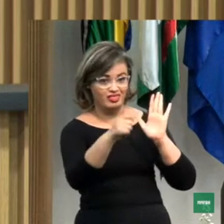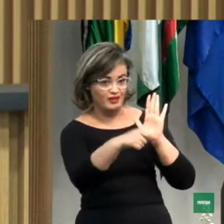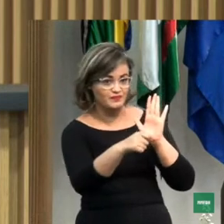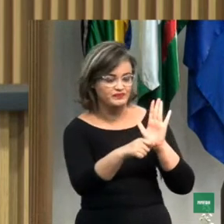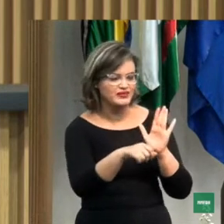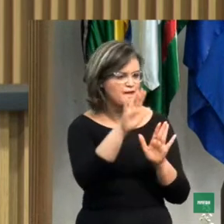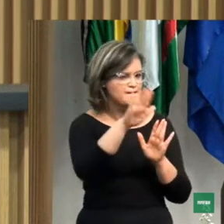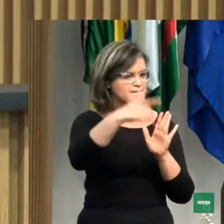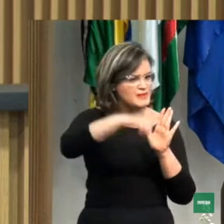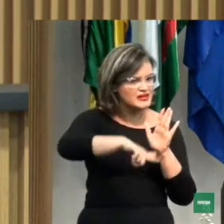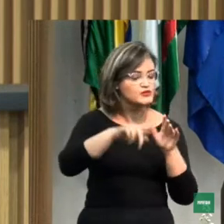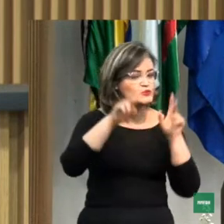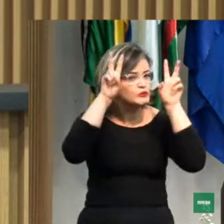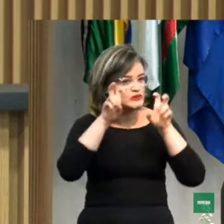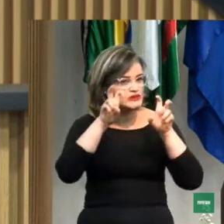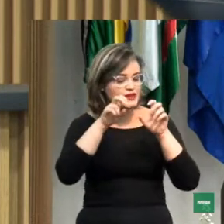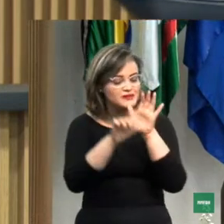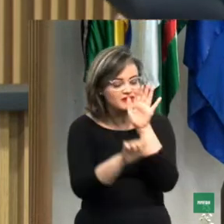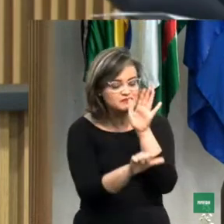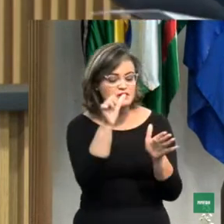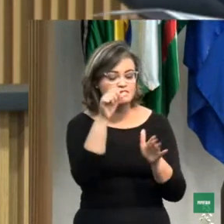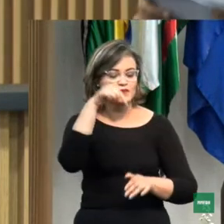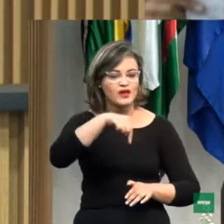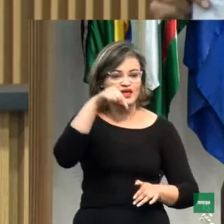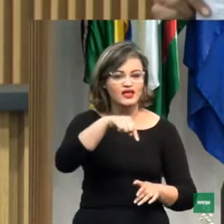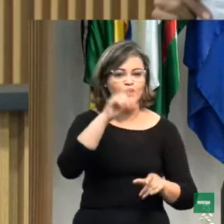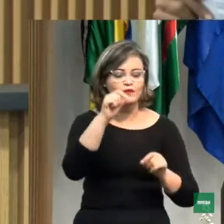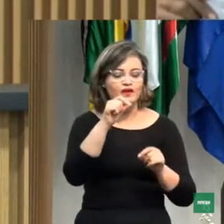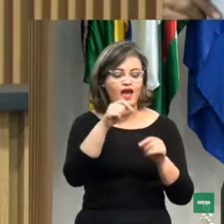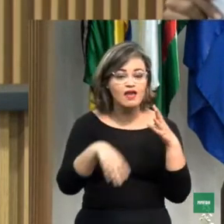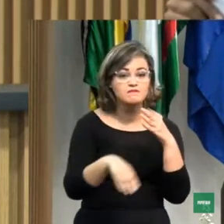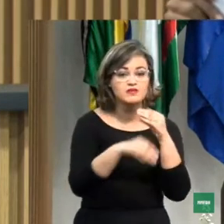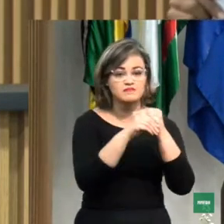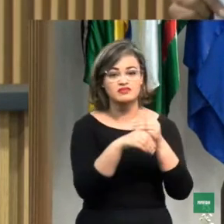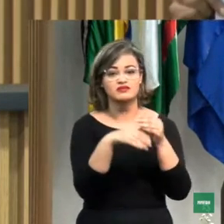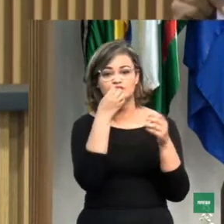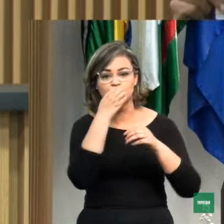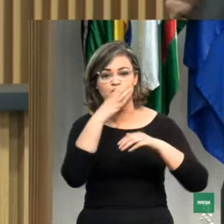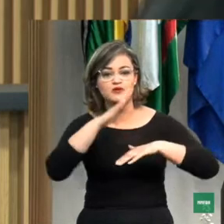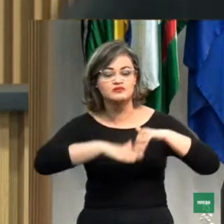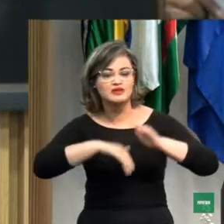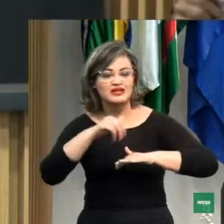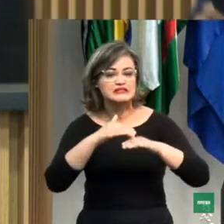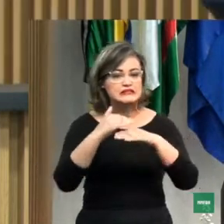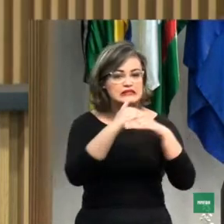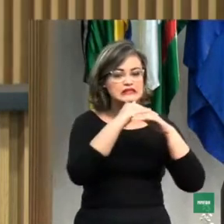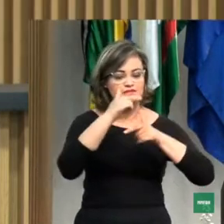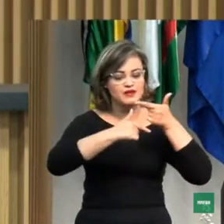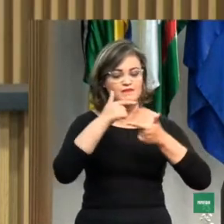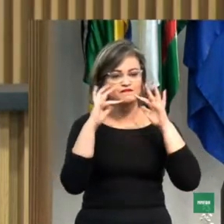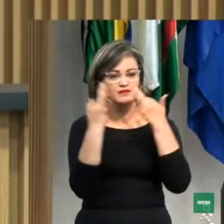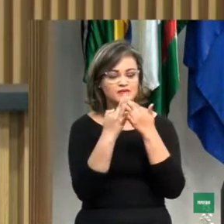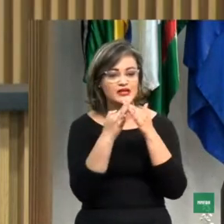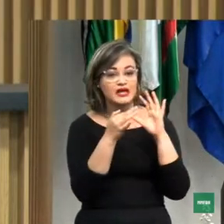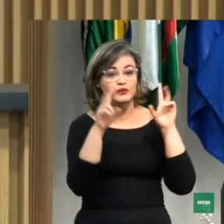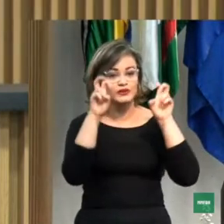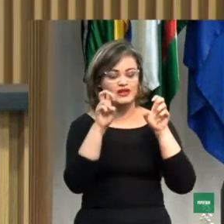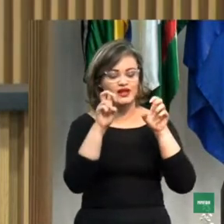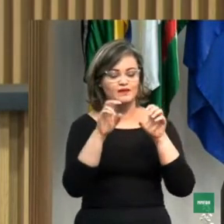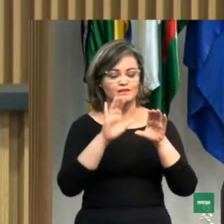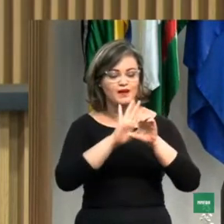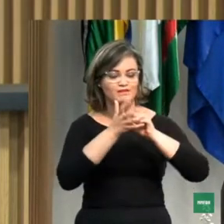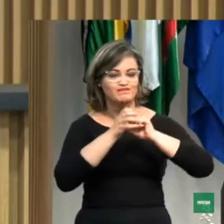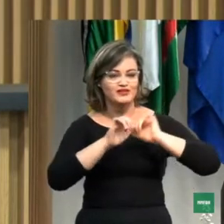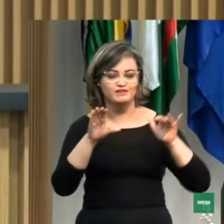dessa primeira edição é a implementação de práticas de equilíbrio trabalho-família no contexto da pandemia do